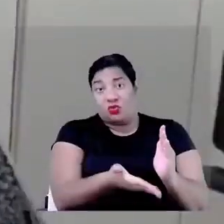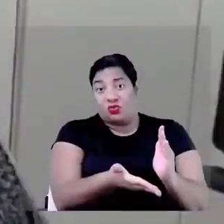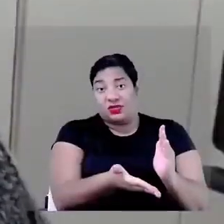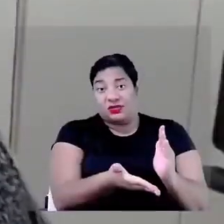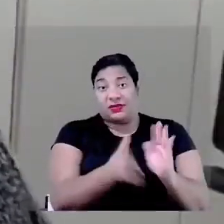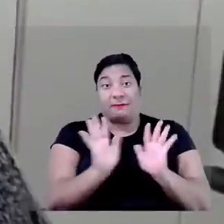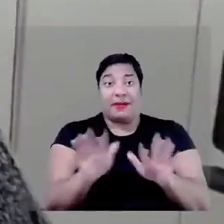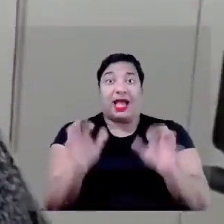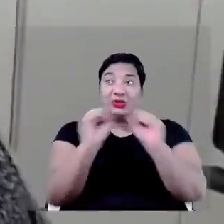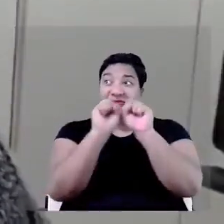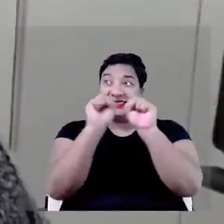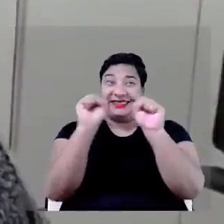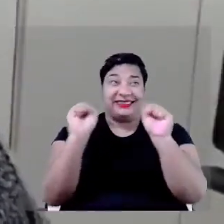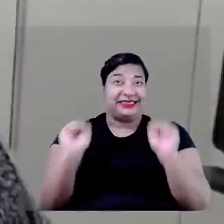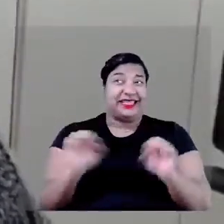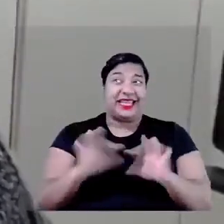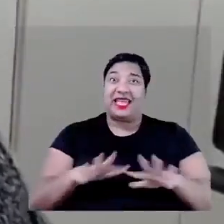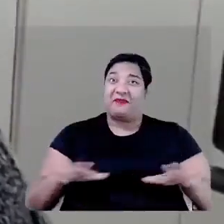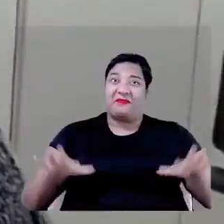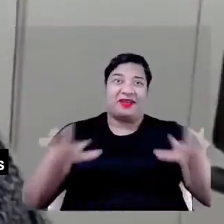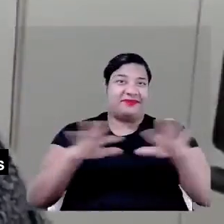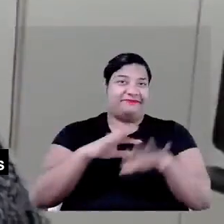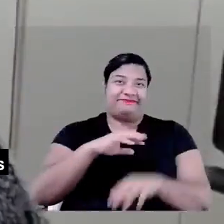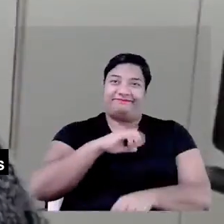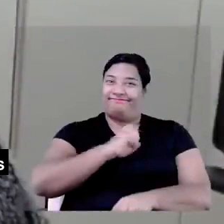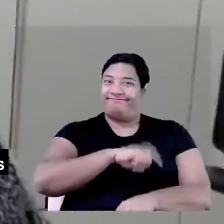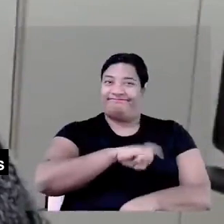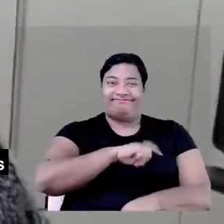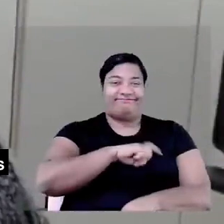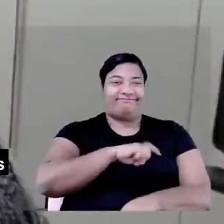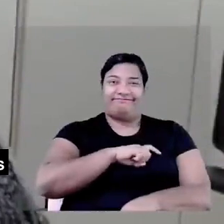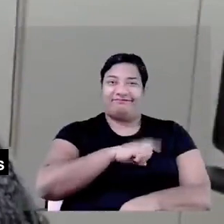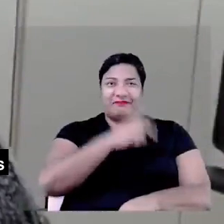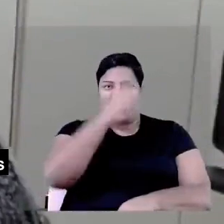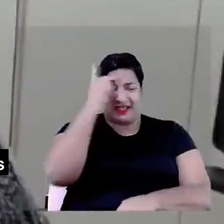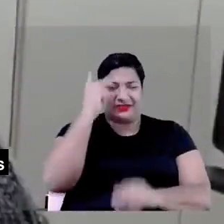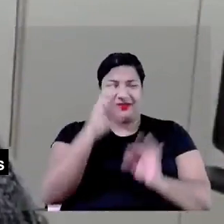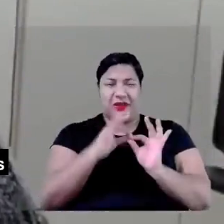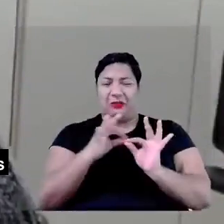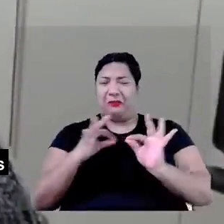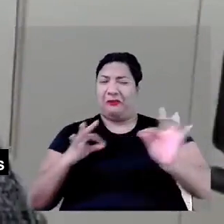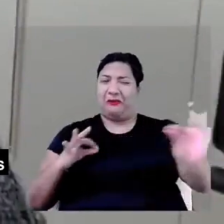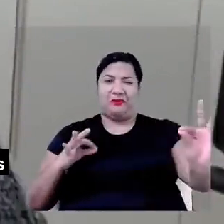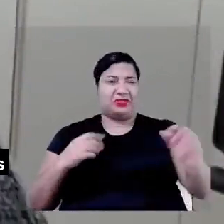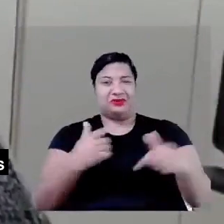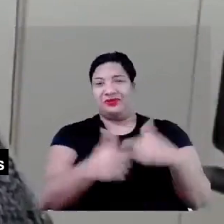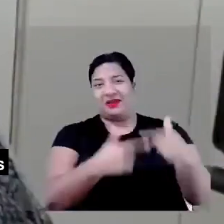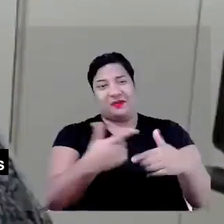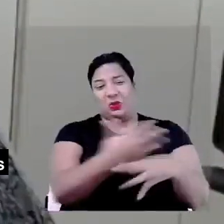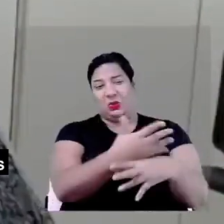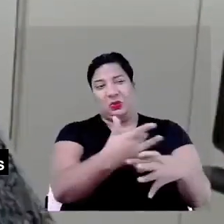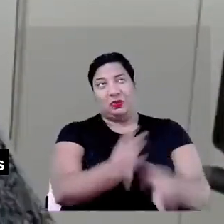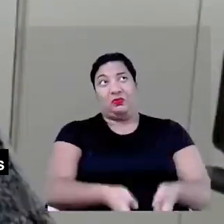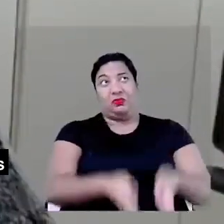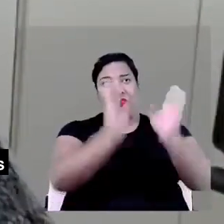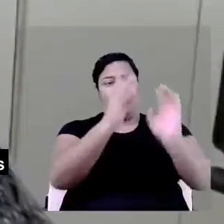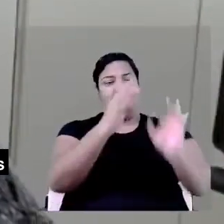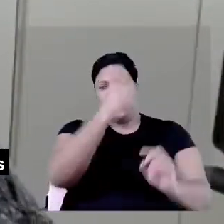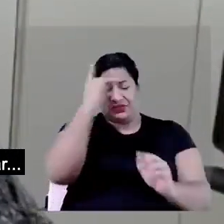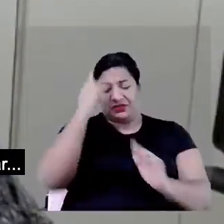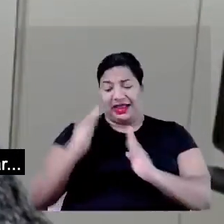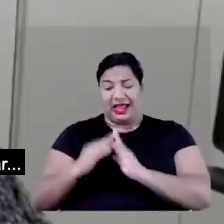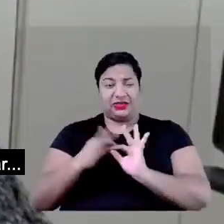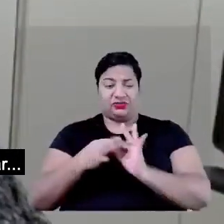né, ele é cruel e ele afasta as pessoas com menos recursos financeiros dos grandes centros urbanos. Então, elas acabam indo para as